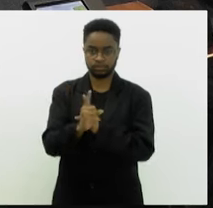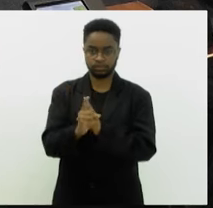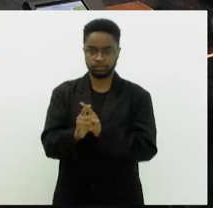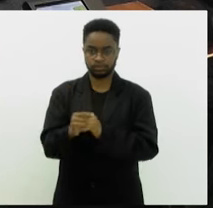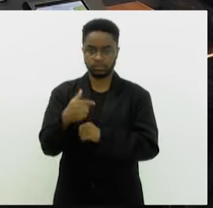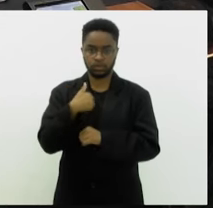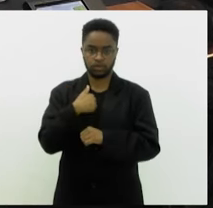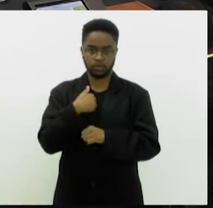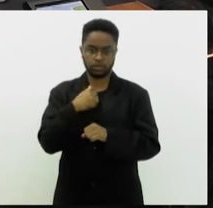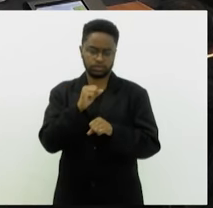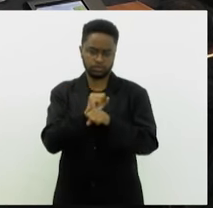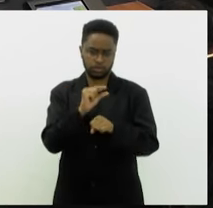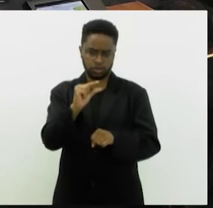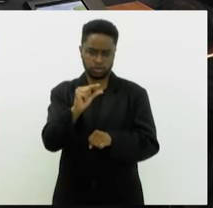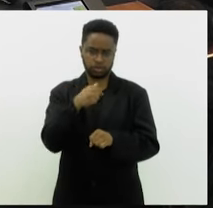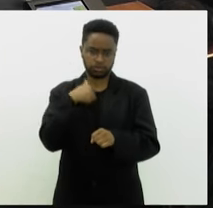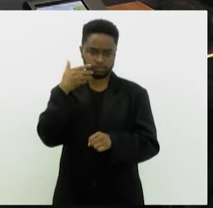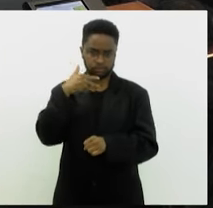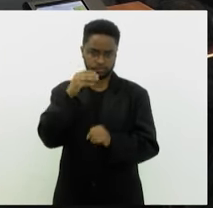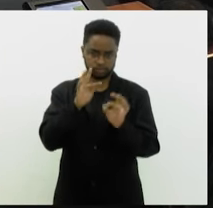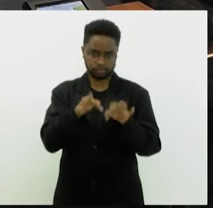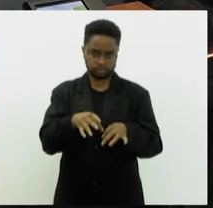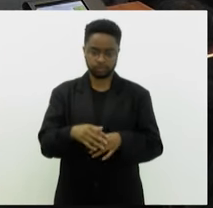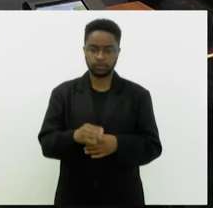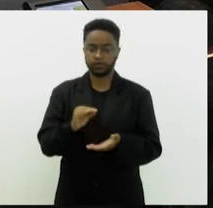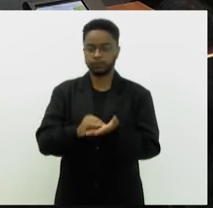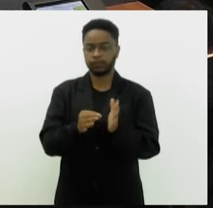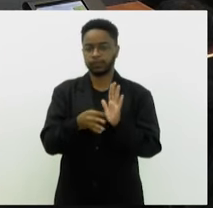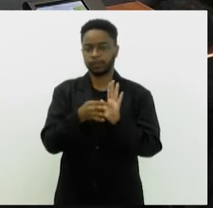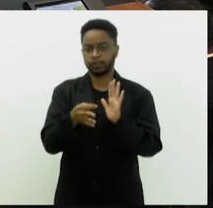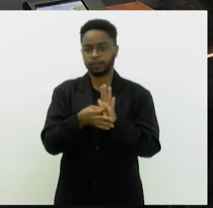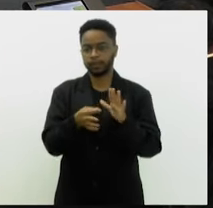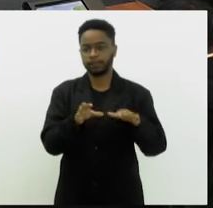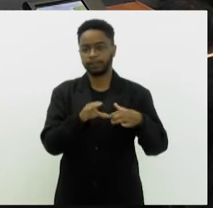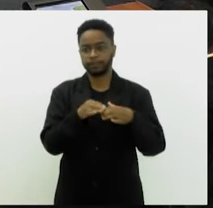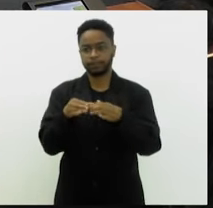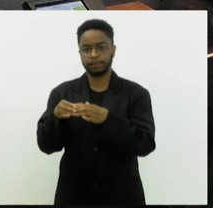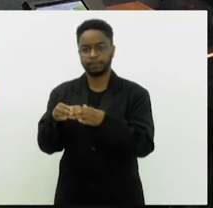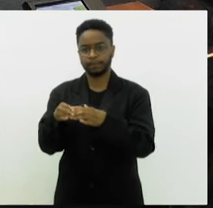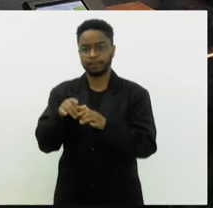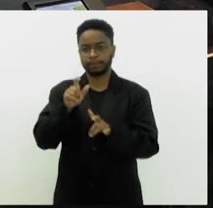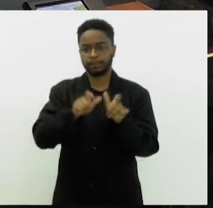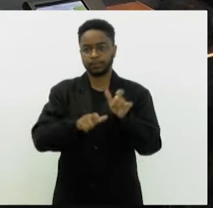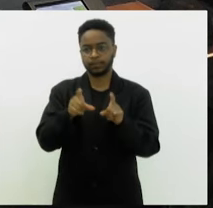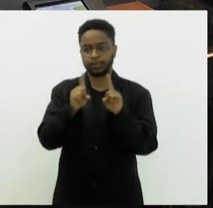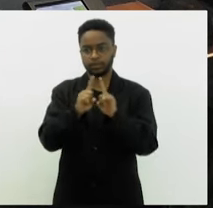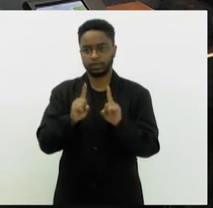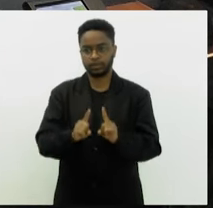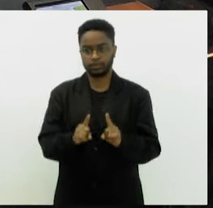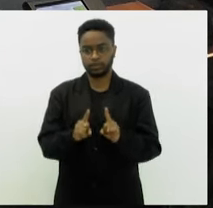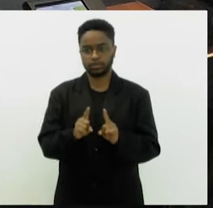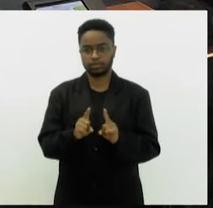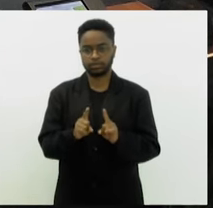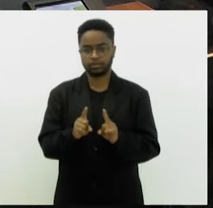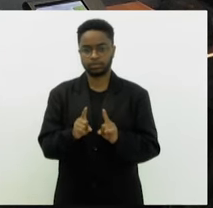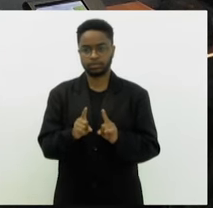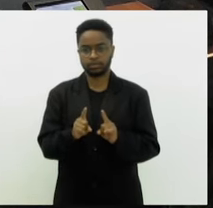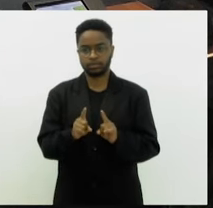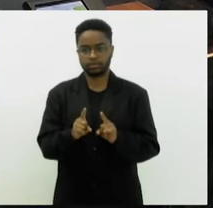minuto, minha nobre deputada. Pendendo de parecer das comissões da pessoa com deficiência